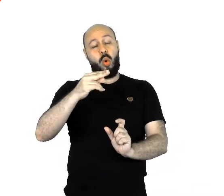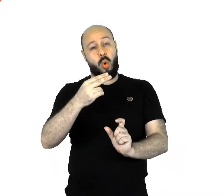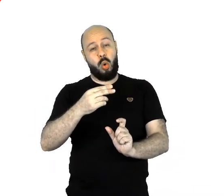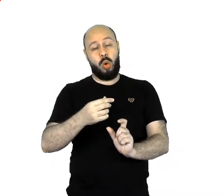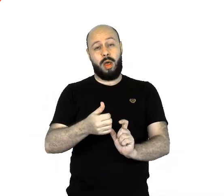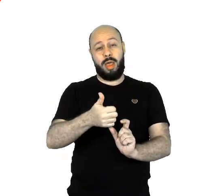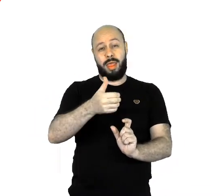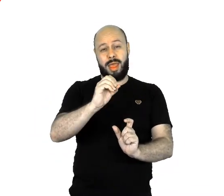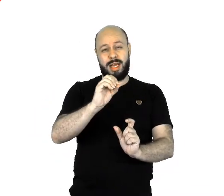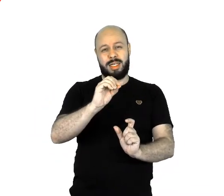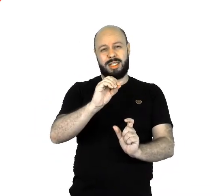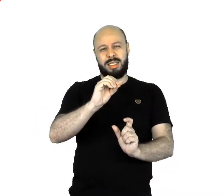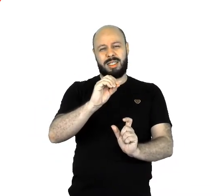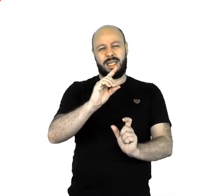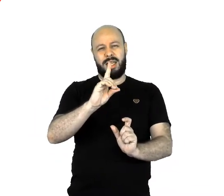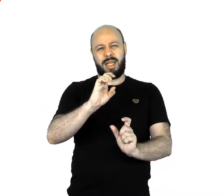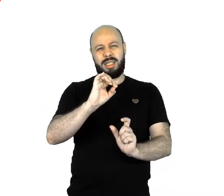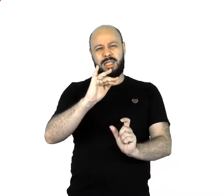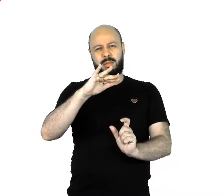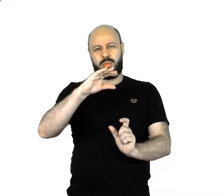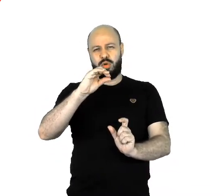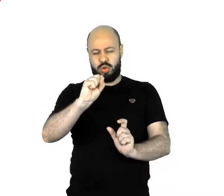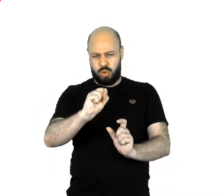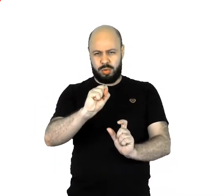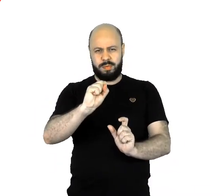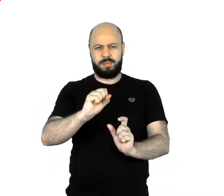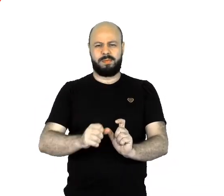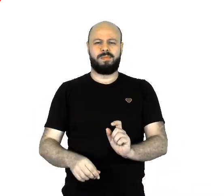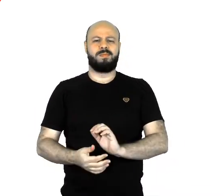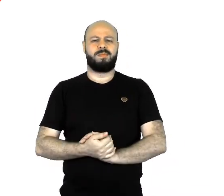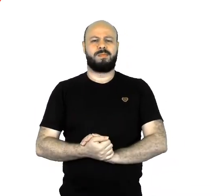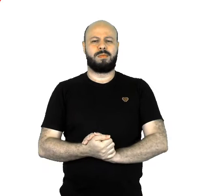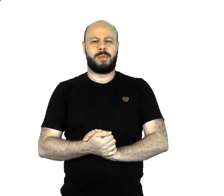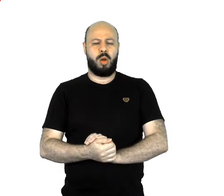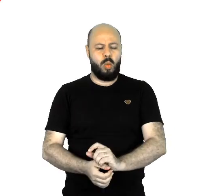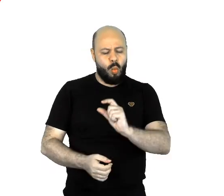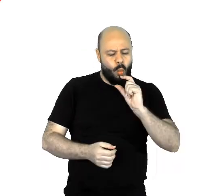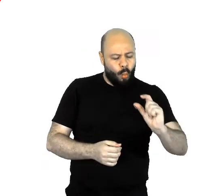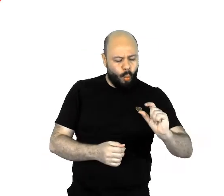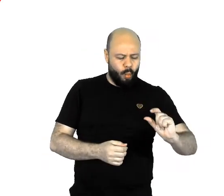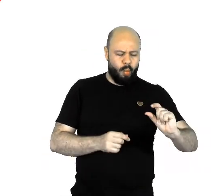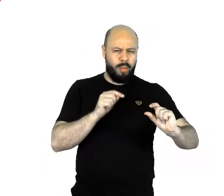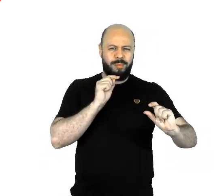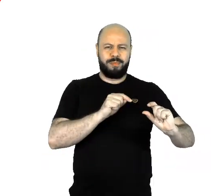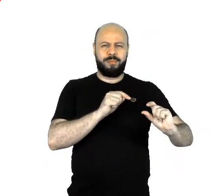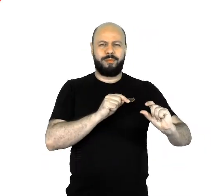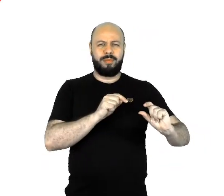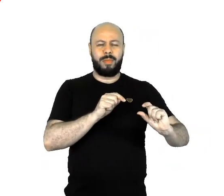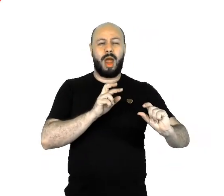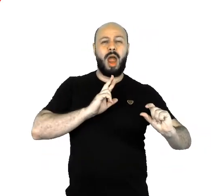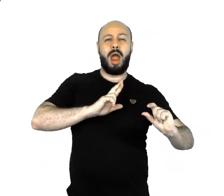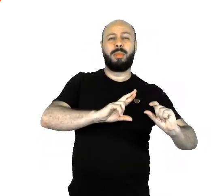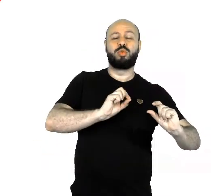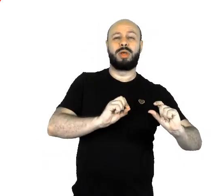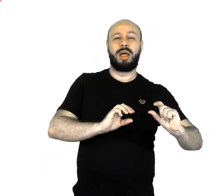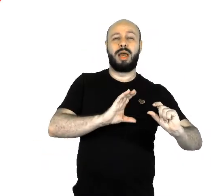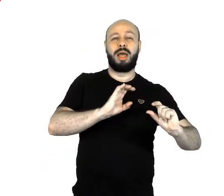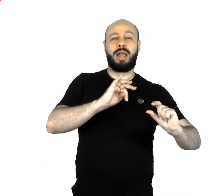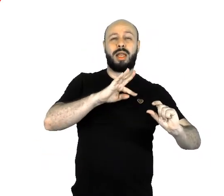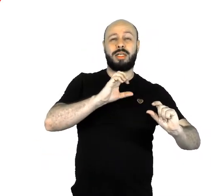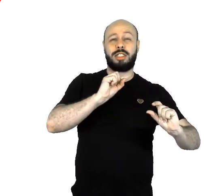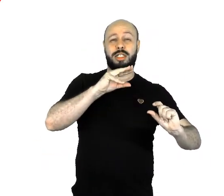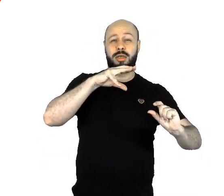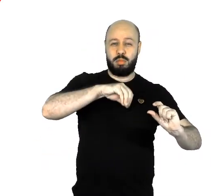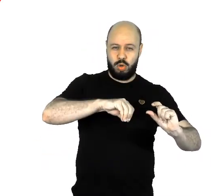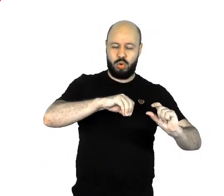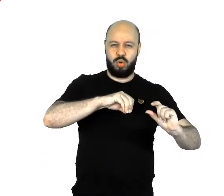representar o décimo, que é a primeira casa que vem depois da vírgula. E o cubinho menorzinho, ele vai representar o centésimo, que